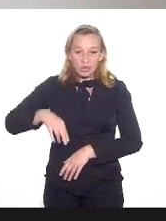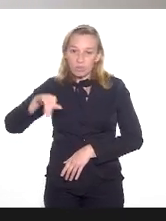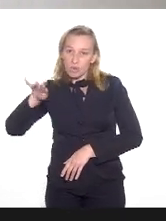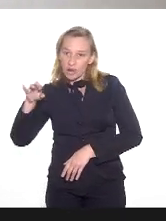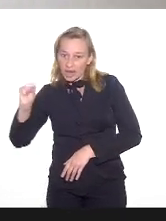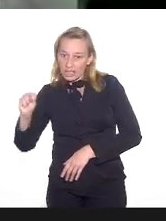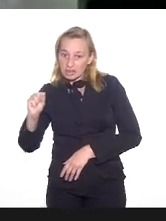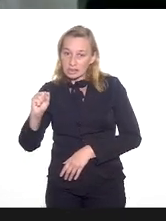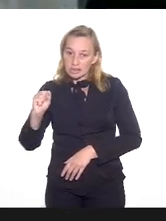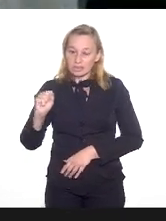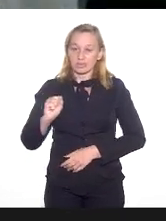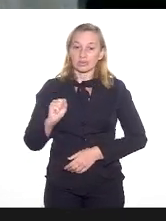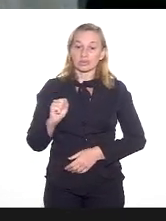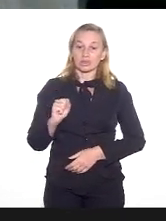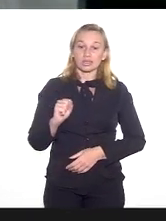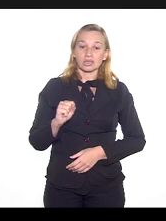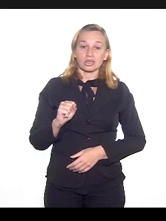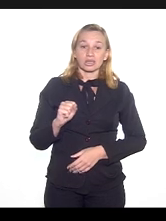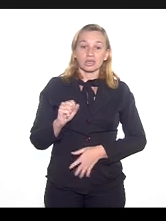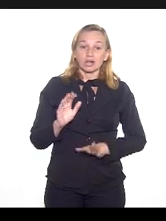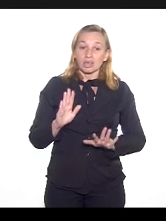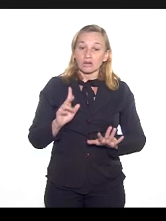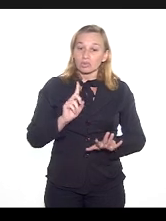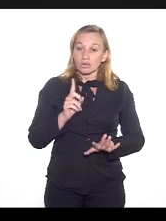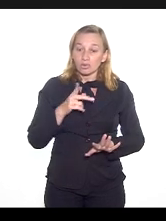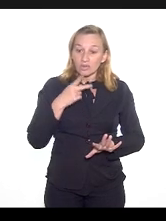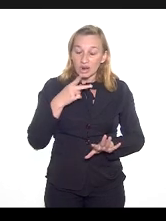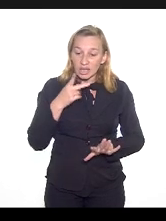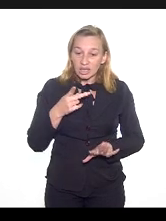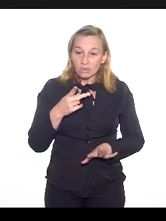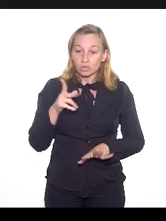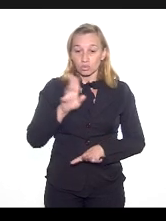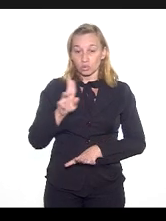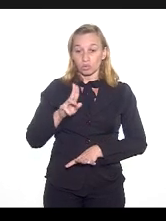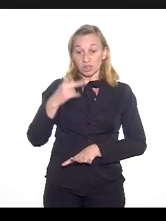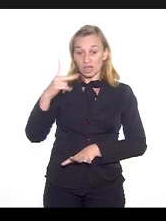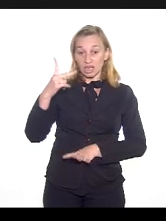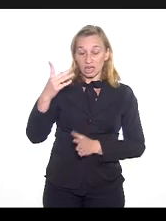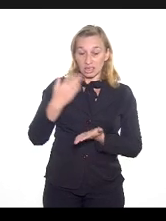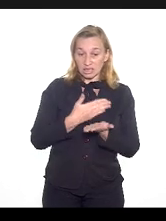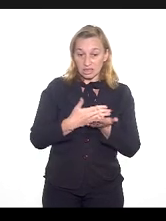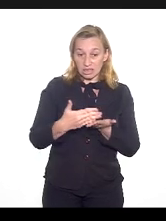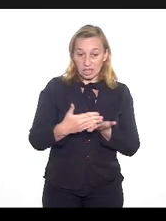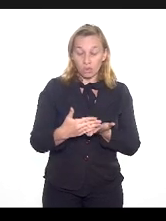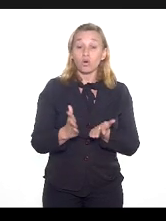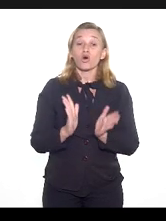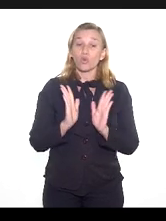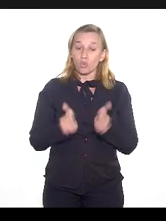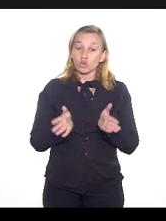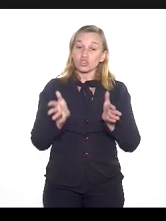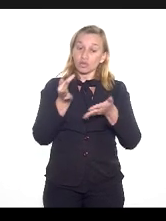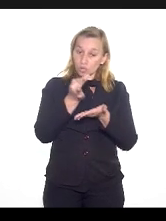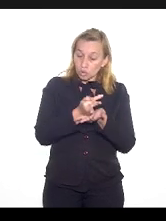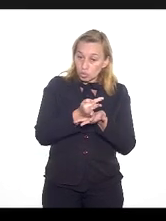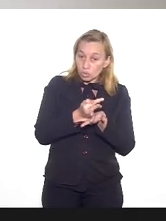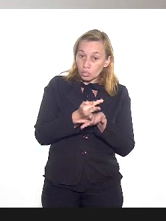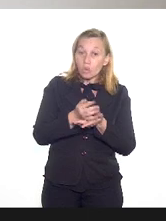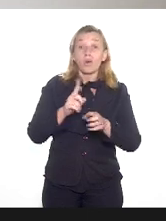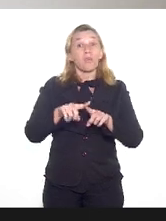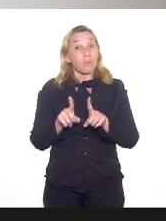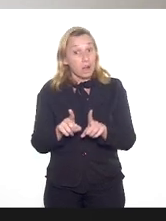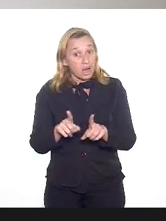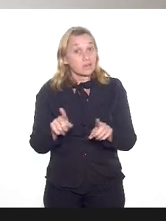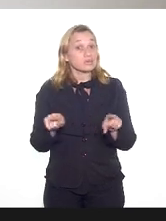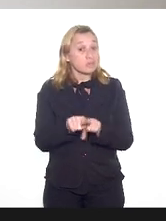acabei me olvidando de citá-lo na minha fala inicial, que hoje não está presente nessa reunião, mas que